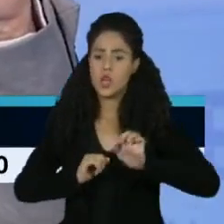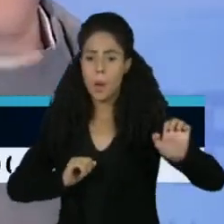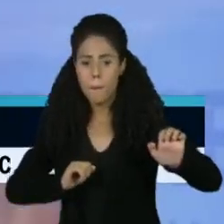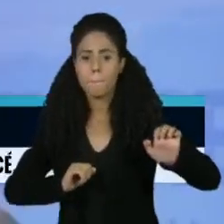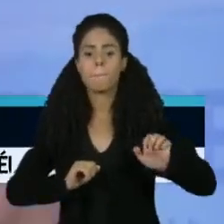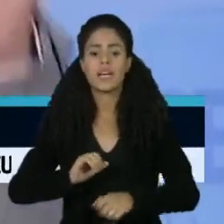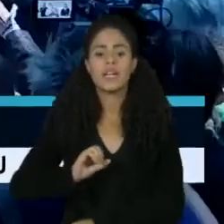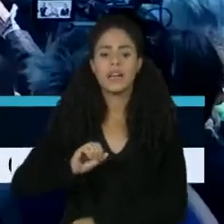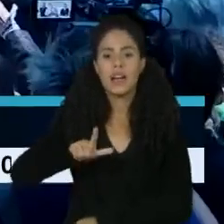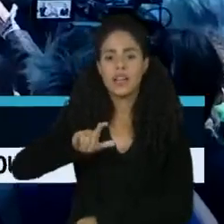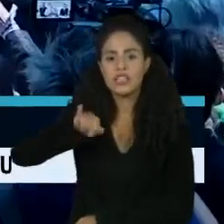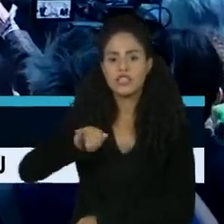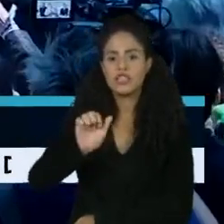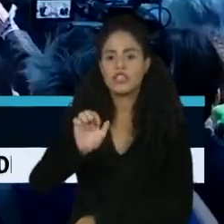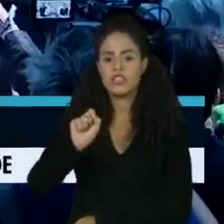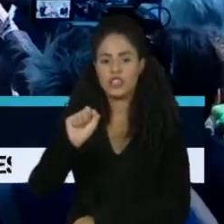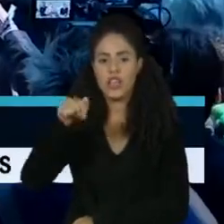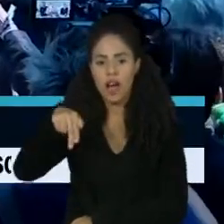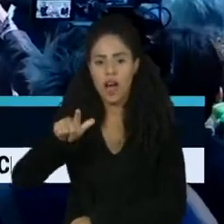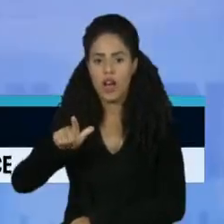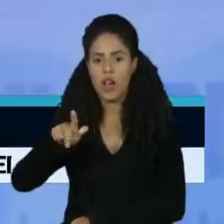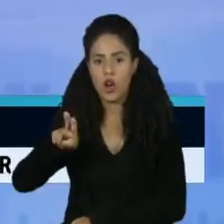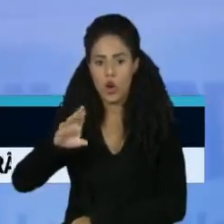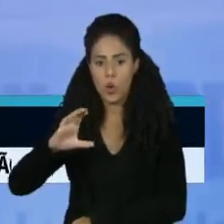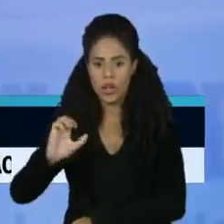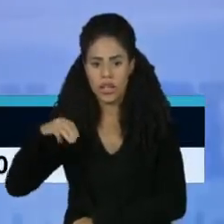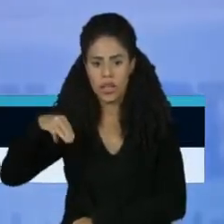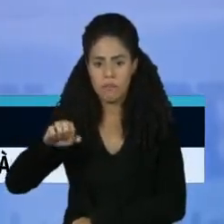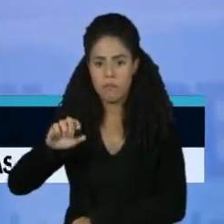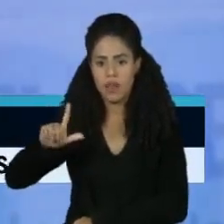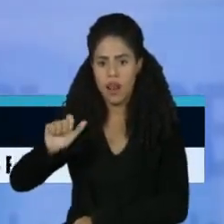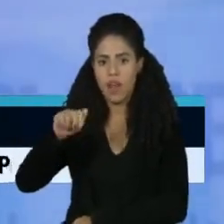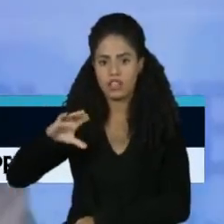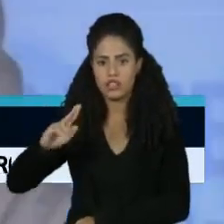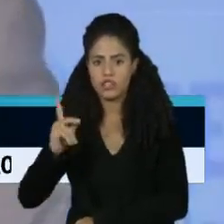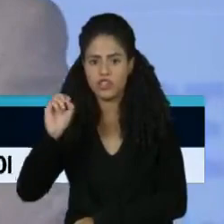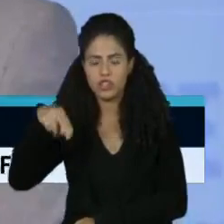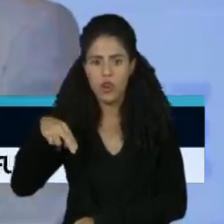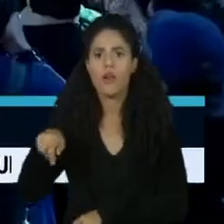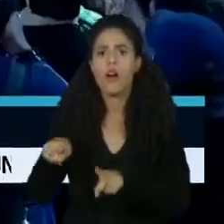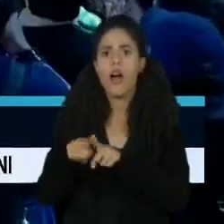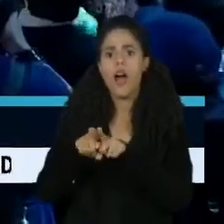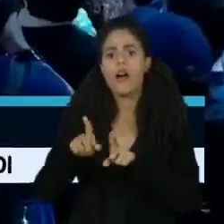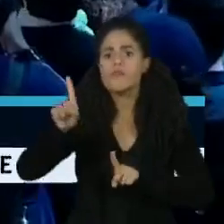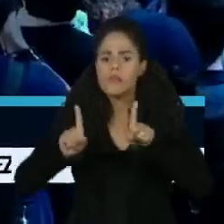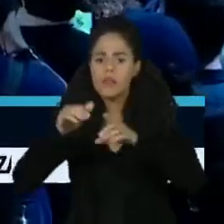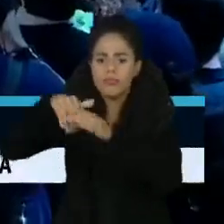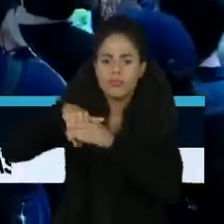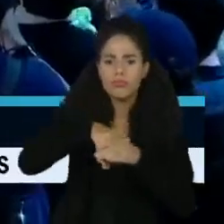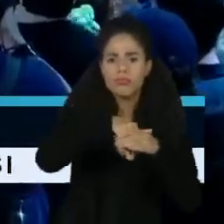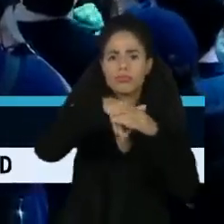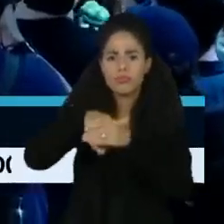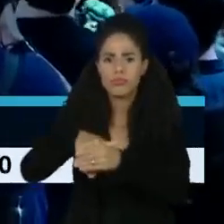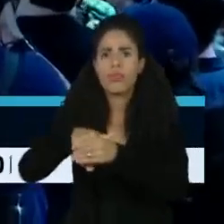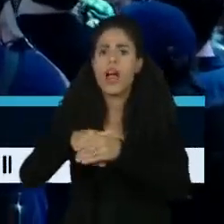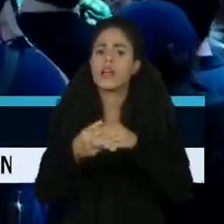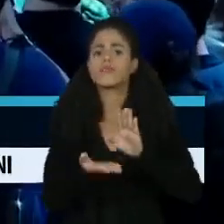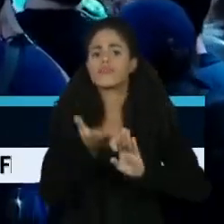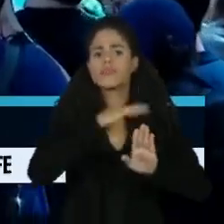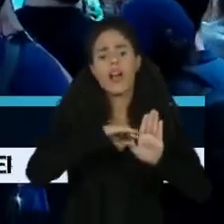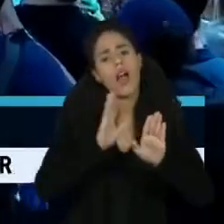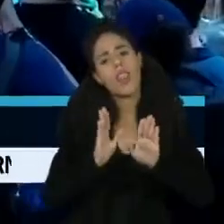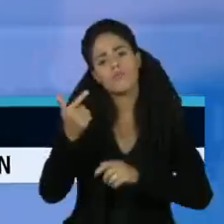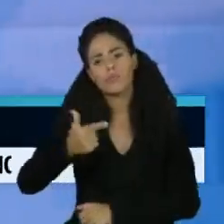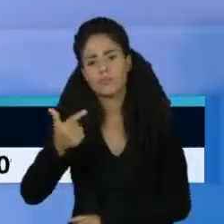mélenchon e esperou o final da apuração para pedir aos seus eleitores nenhum voto deve ir para a senhora ali